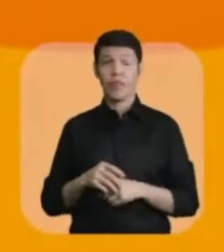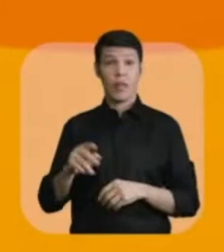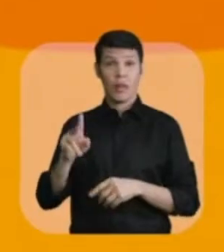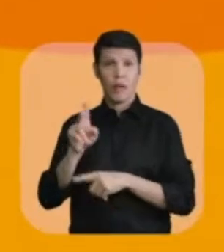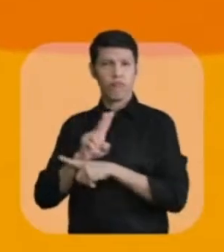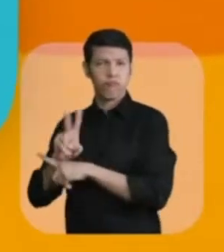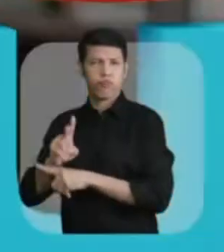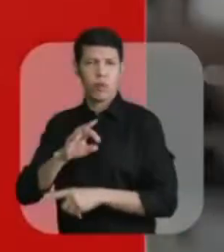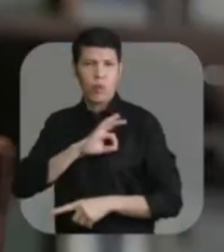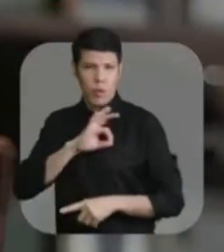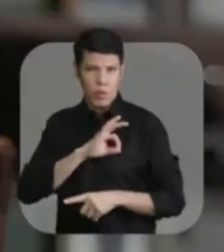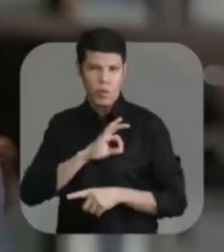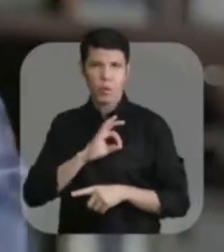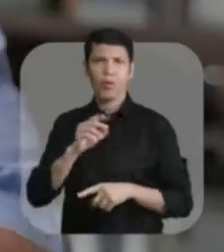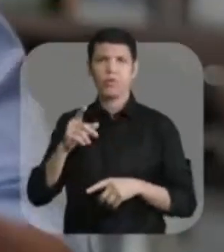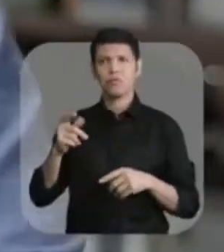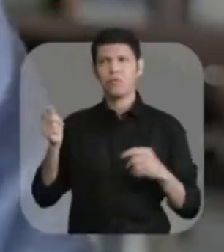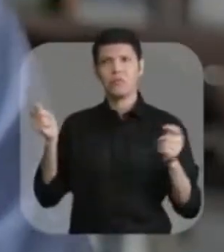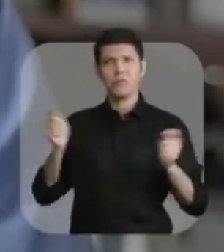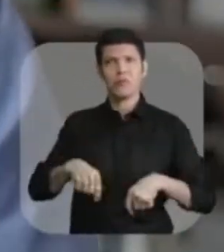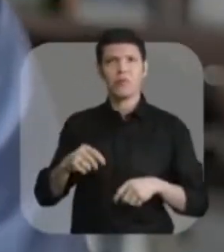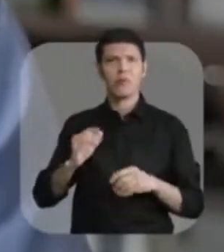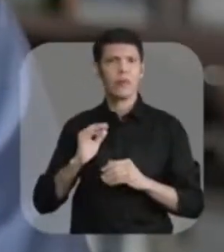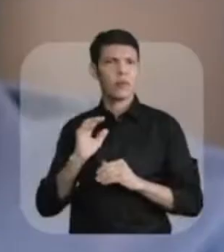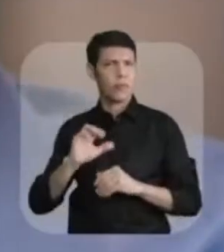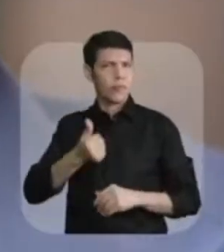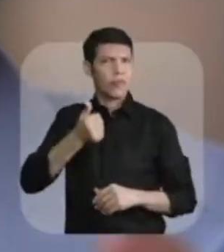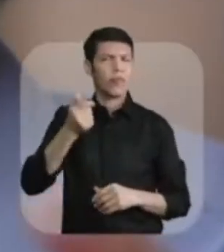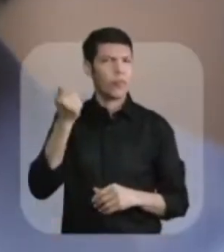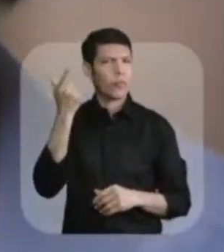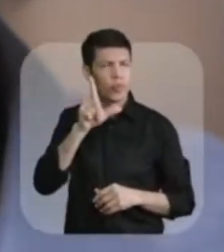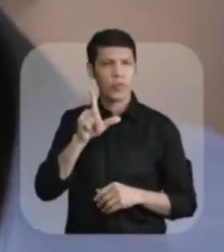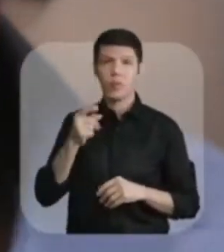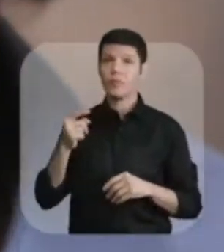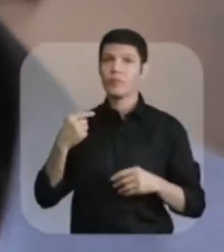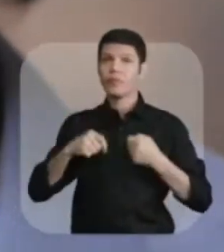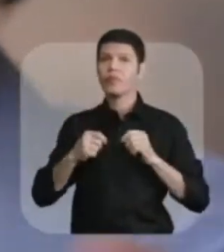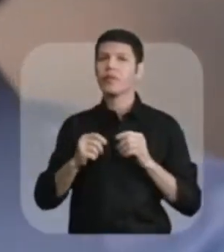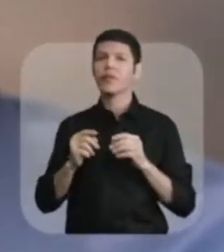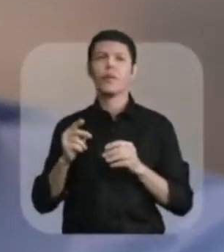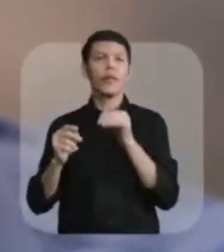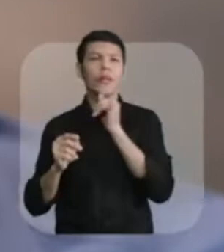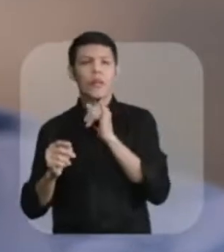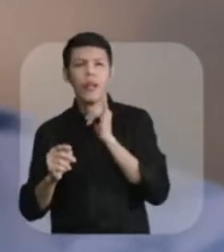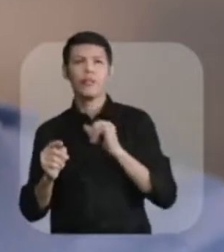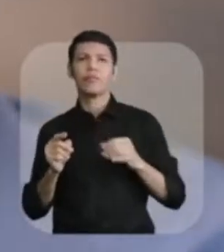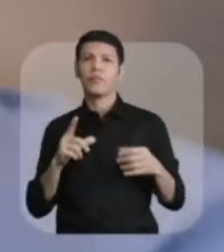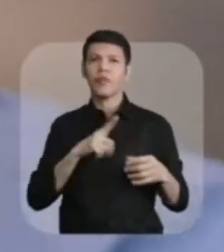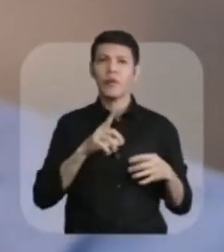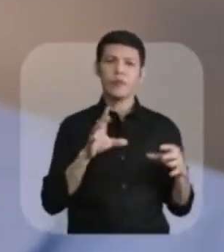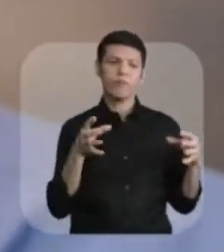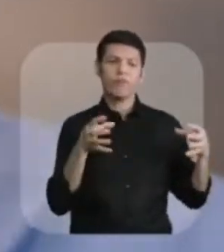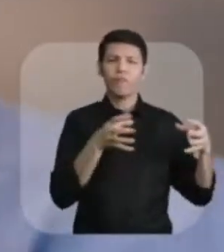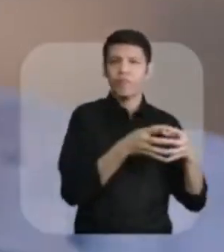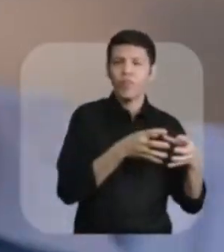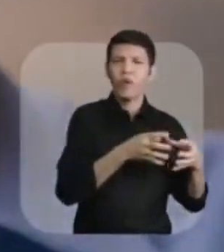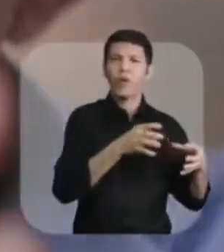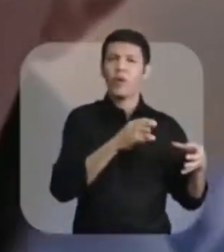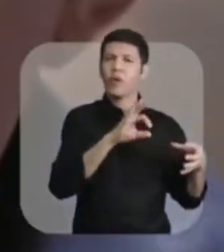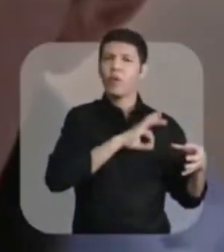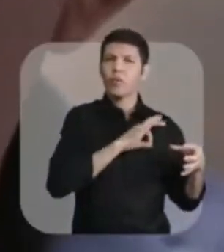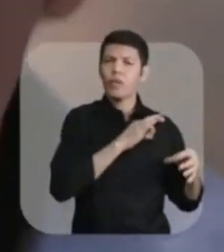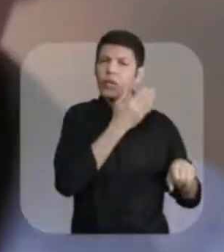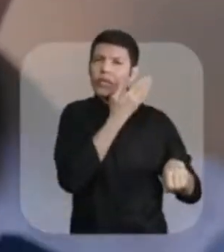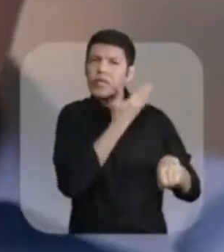Papo reto com Dudu. A segurança pública, ela tem solução. É uma política em que você combina, de um lado,